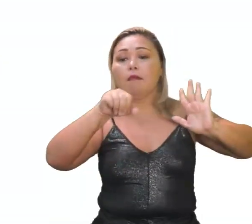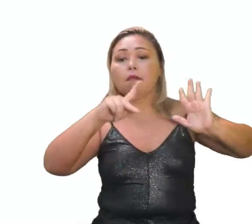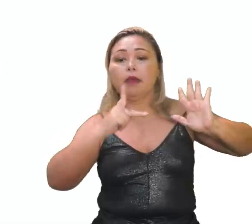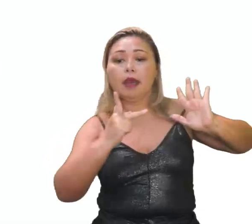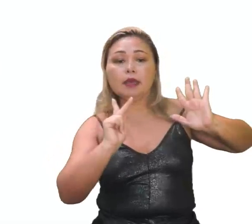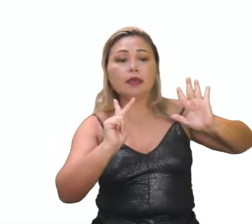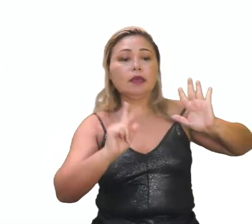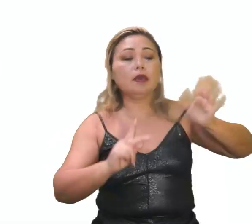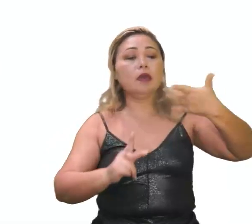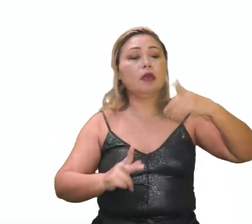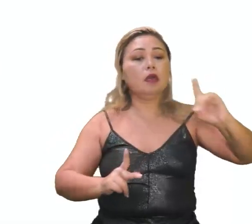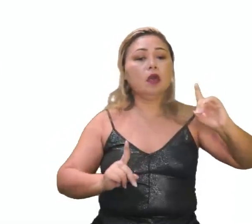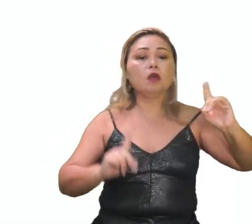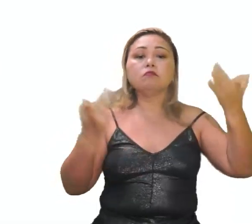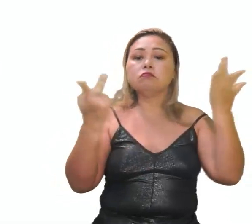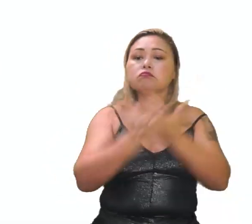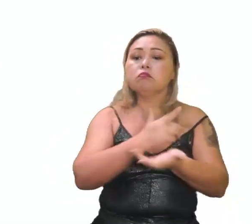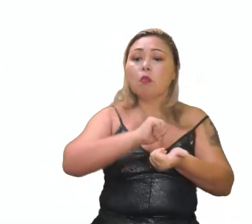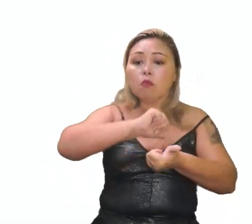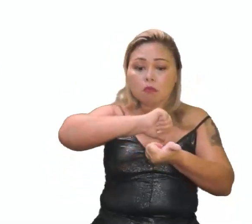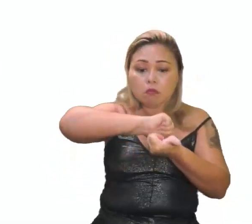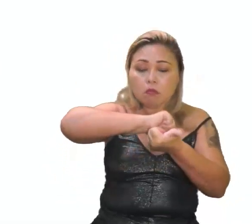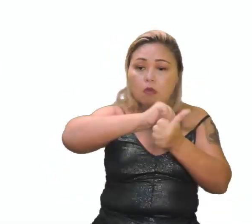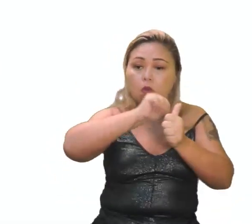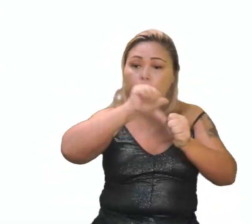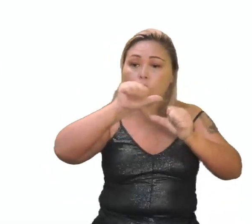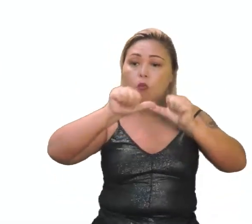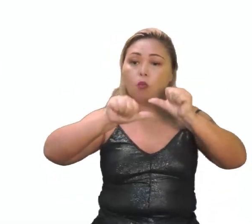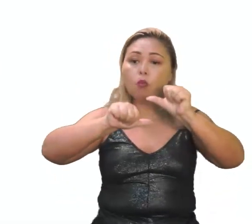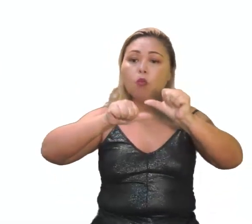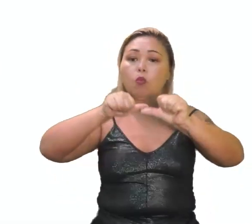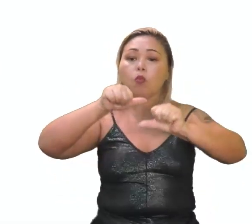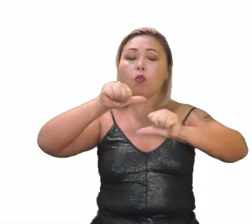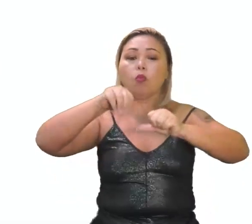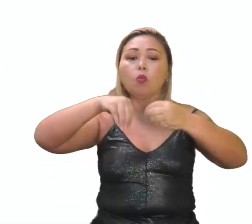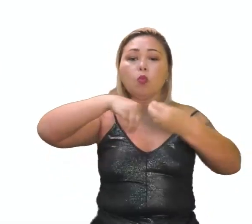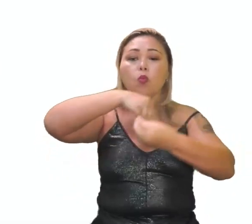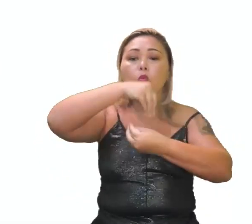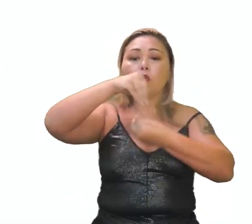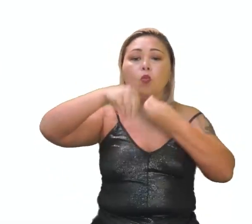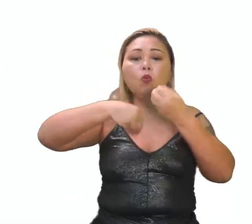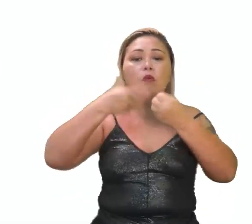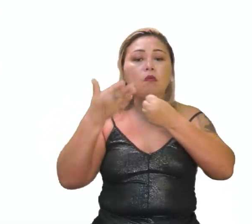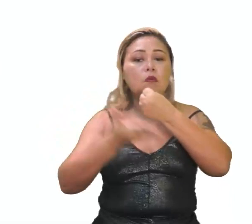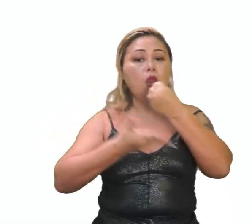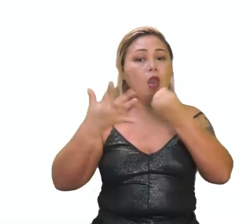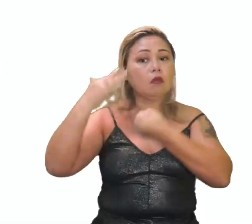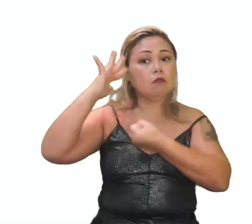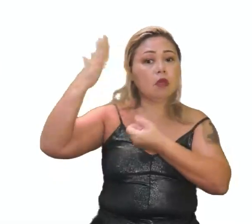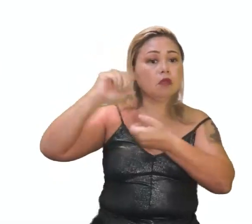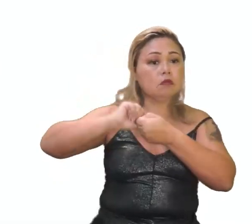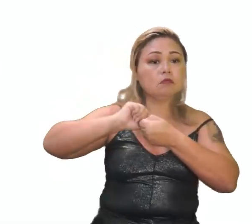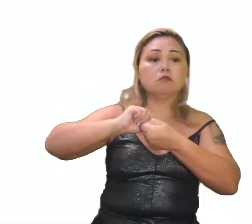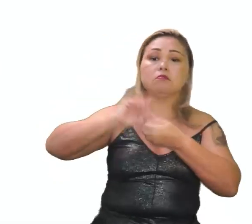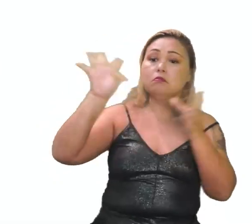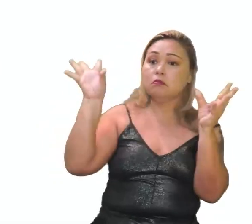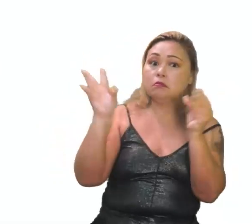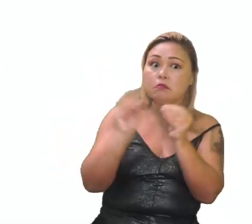Letra D, ocorrência da mutação, base da teoria sintética da evolução.